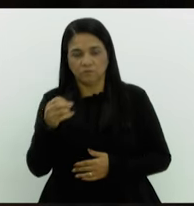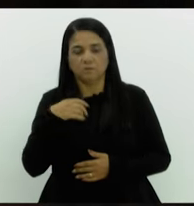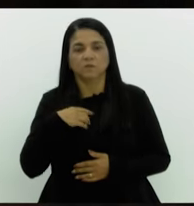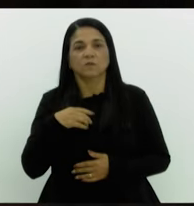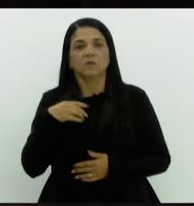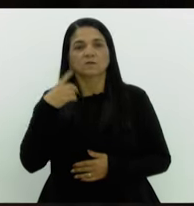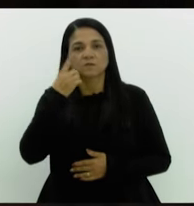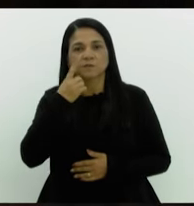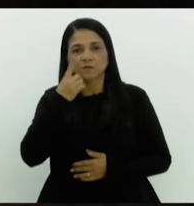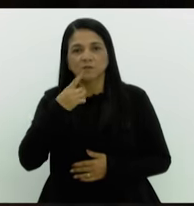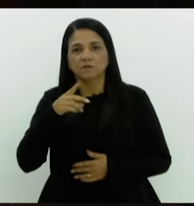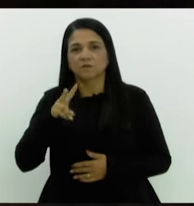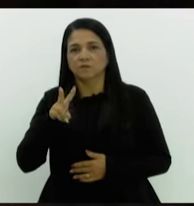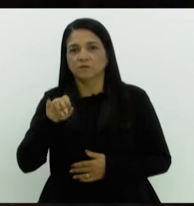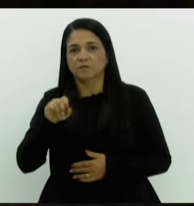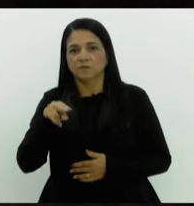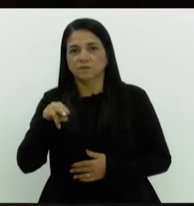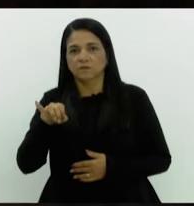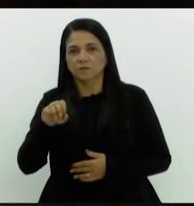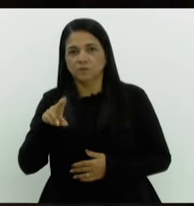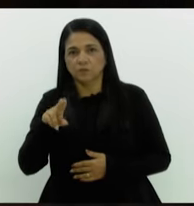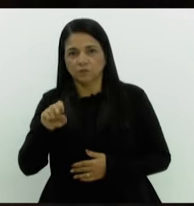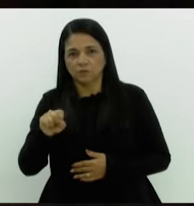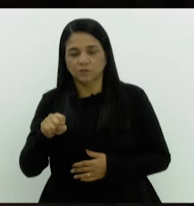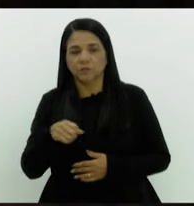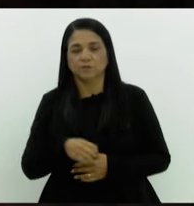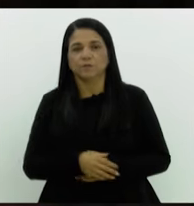Vinícius Gozolino.